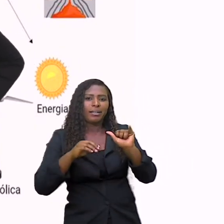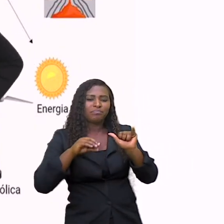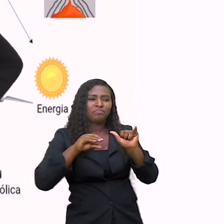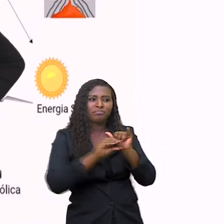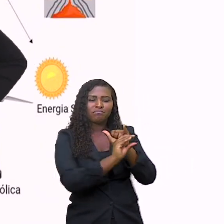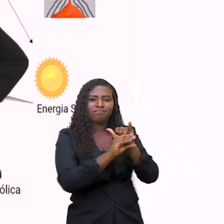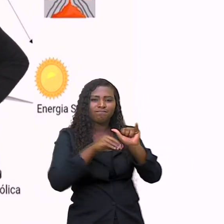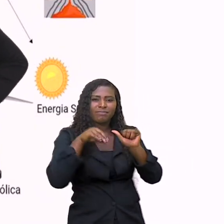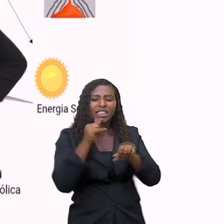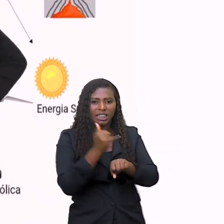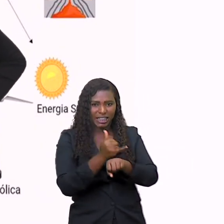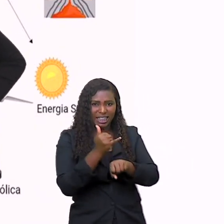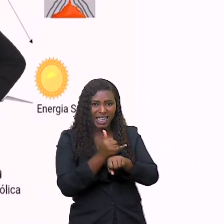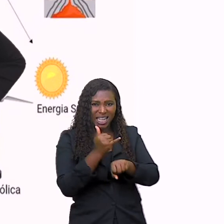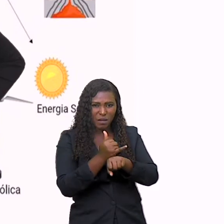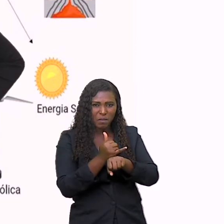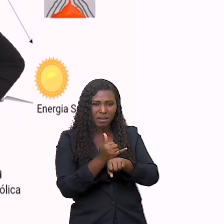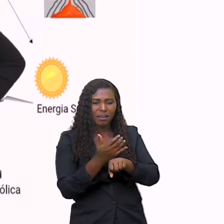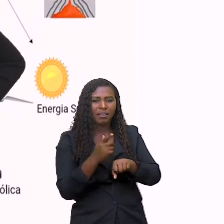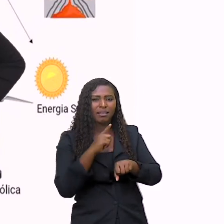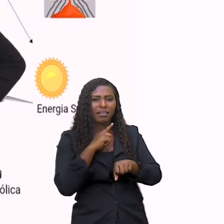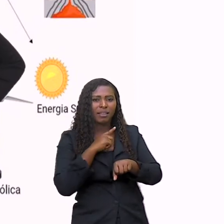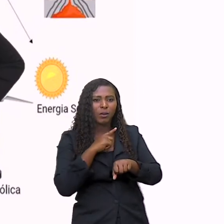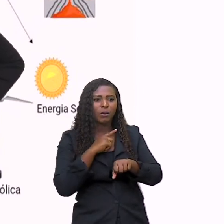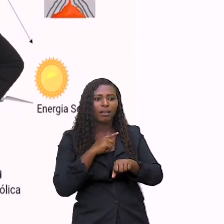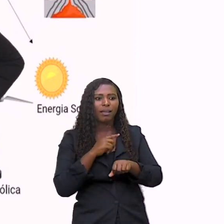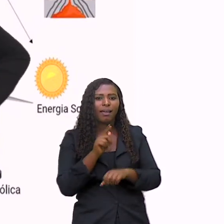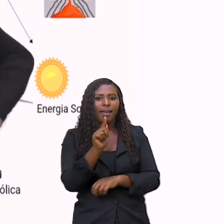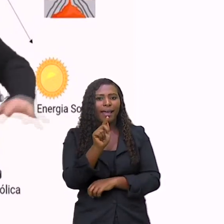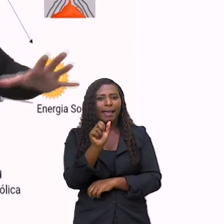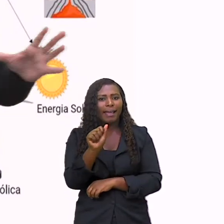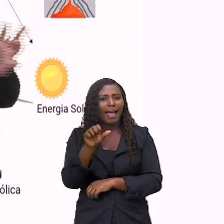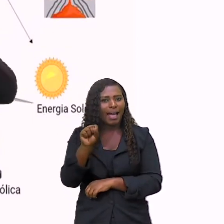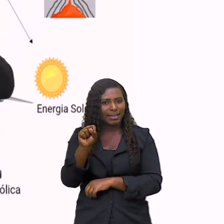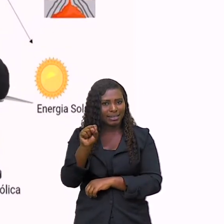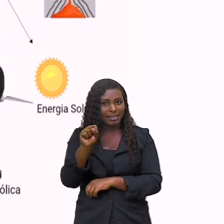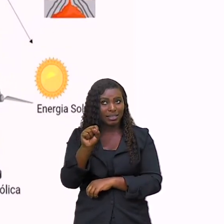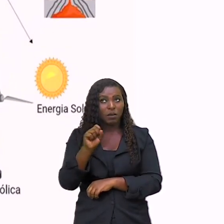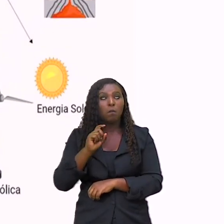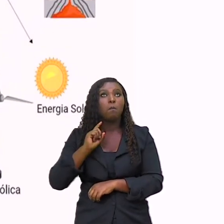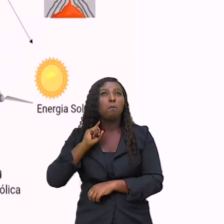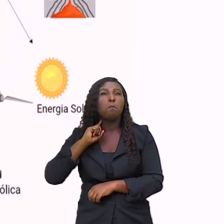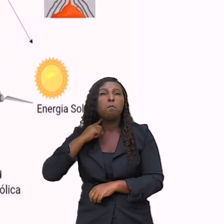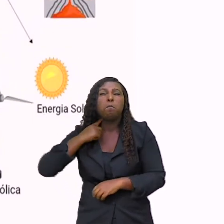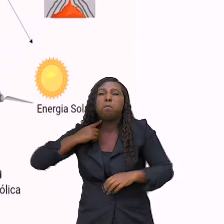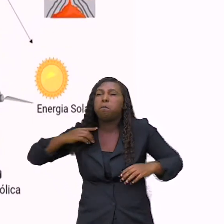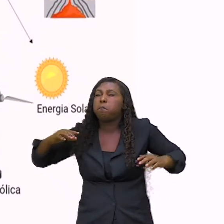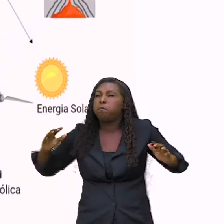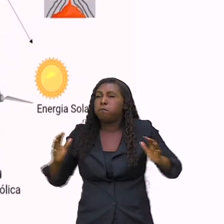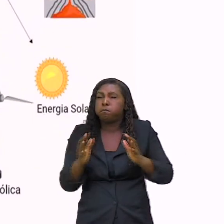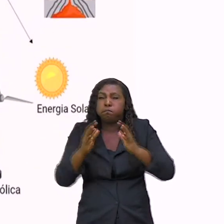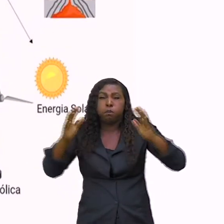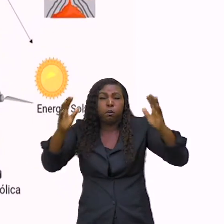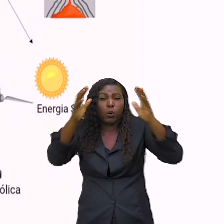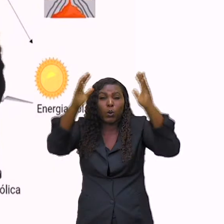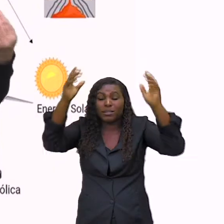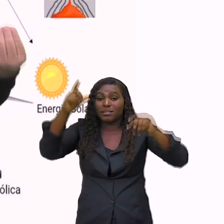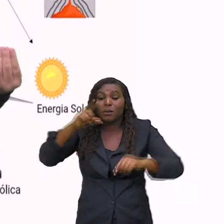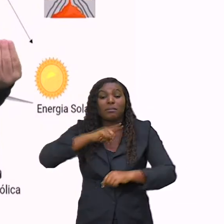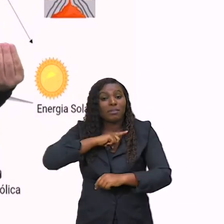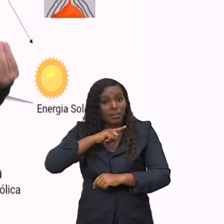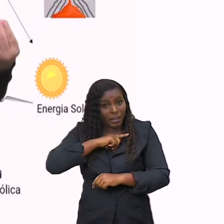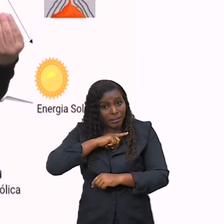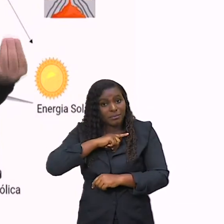existe uma emissão de gases poluentes, porém pouco. É um alto rendimento.